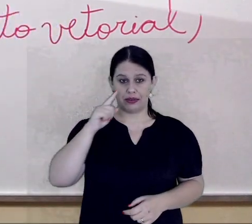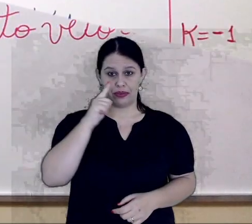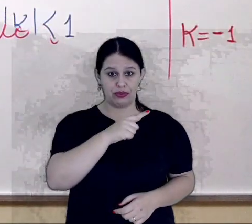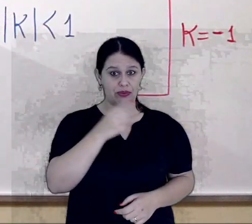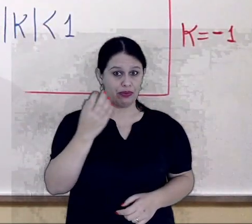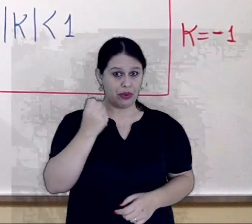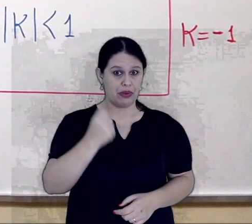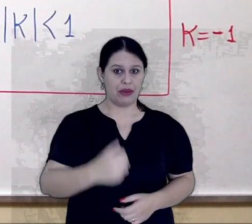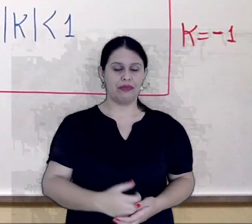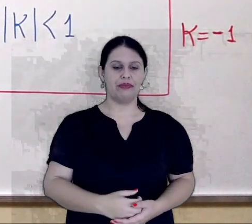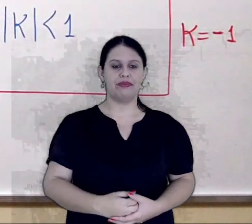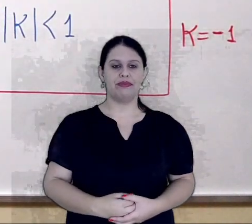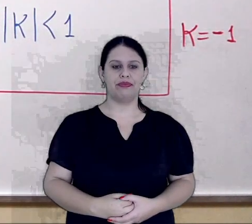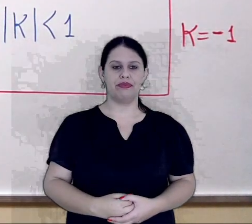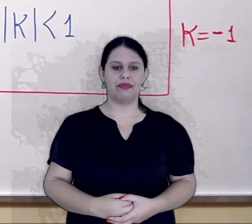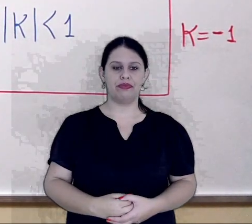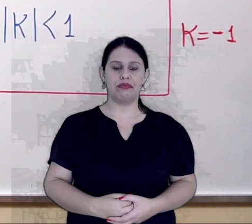lá.